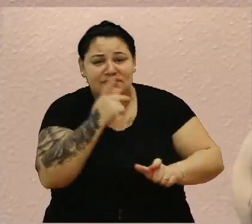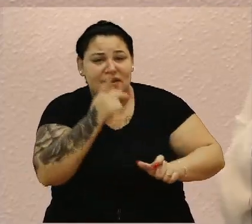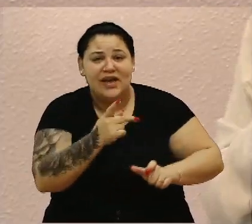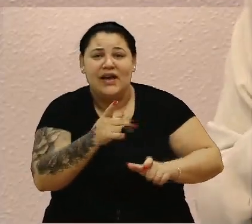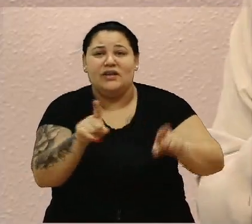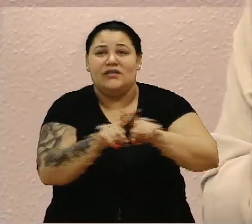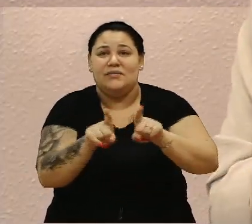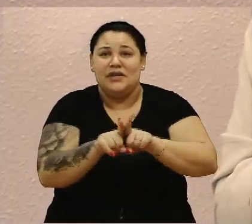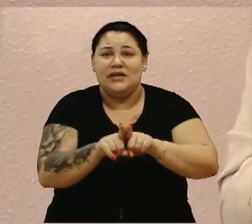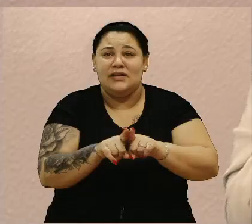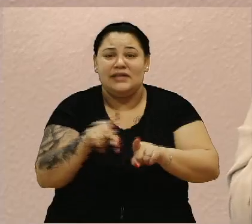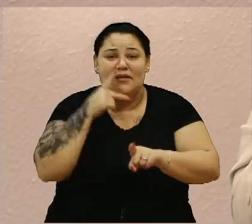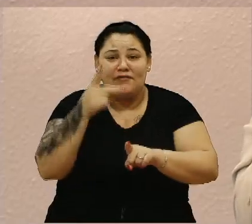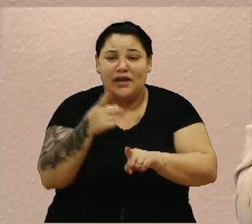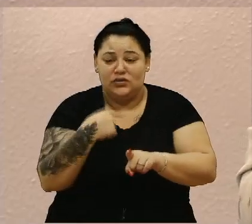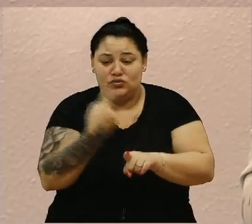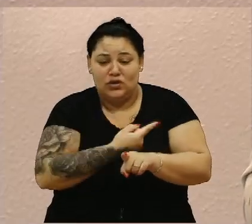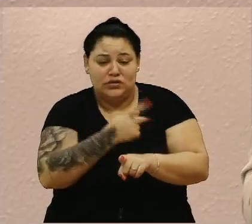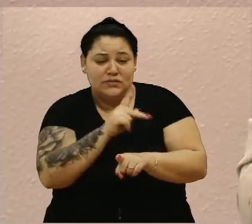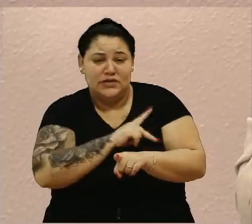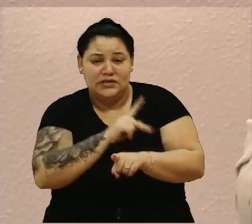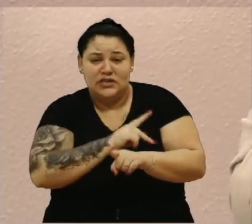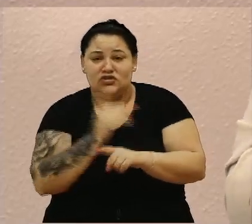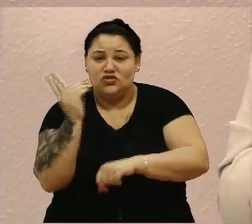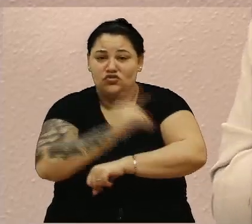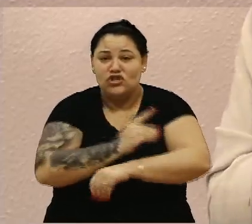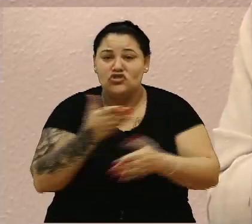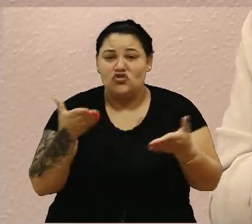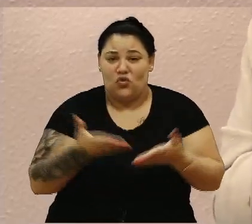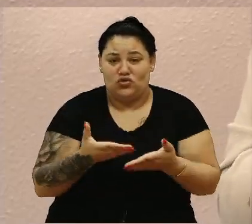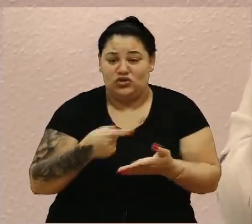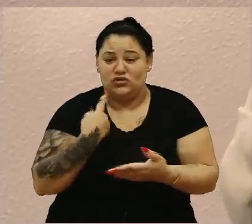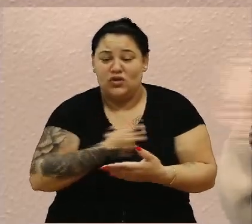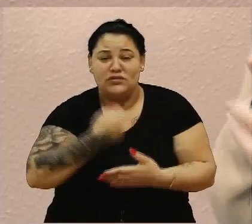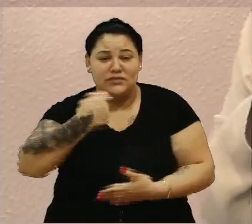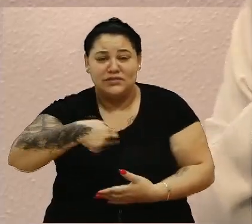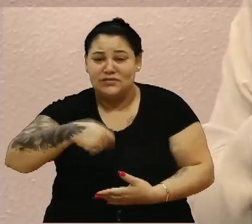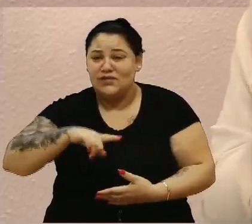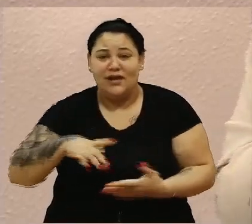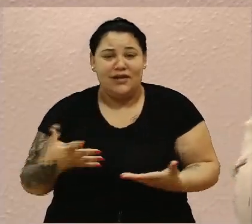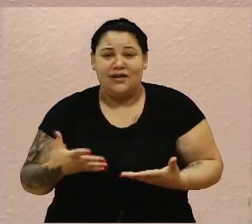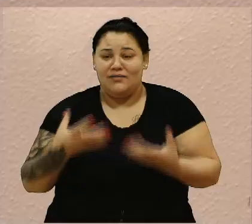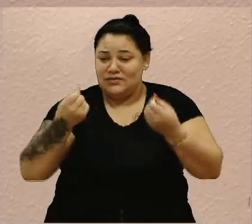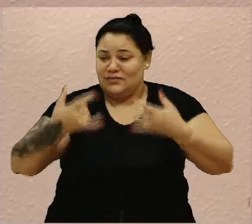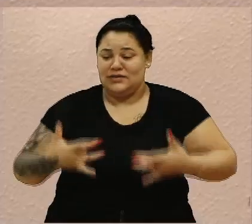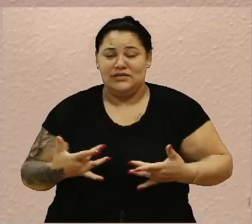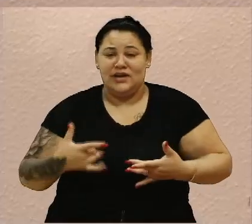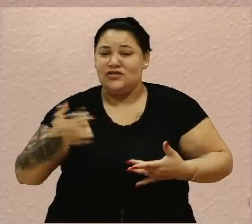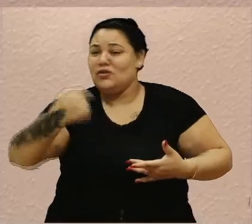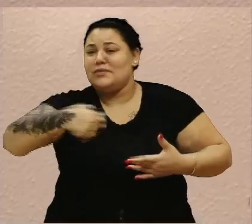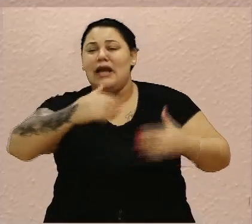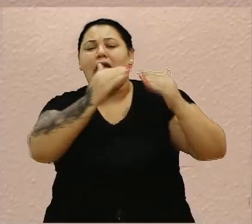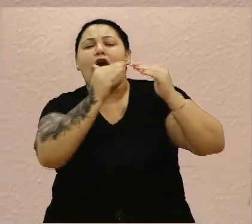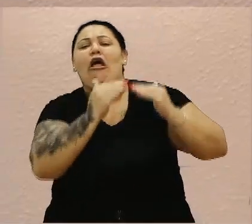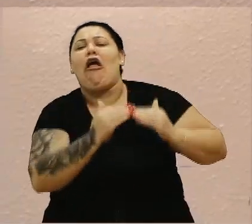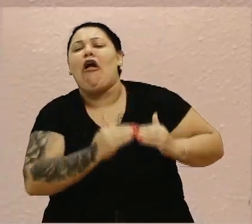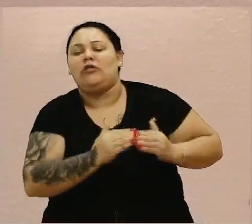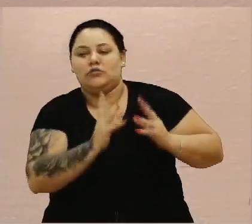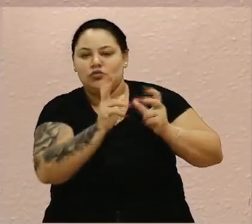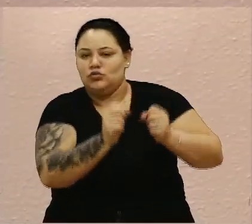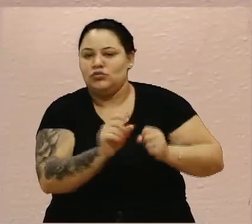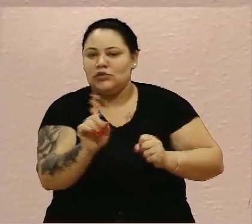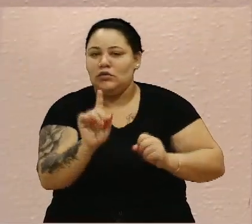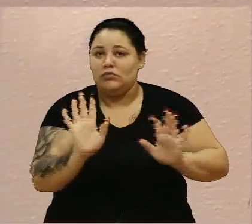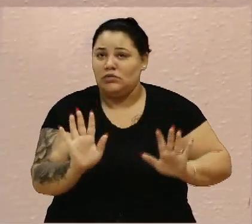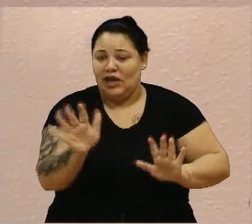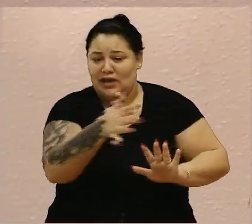fala aqui do nosso presidente no dia de hoje. Nós precisamos ter uma comunicação. A gente não precisa concordar com tudo, né, vereadores? Às vezes